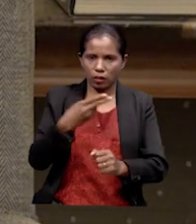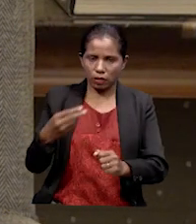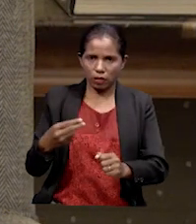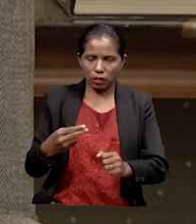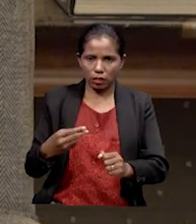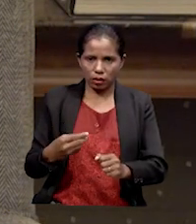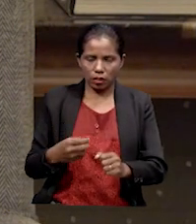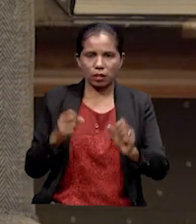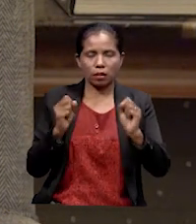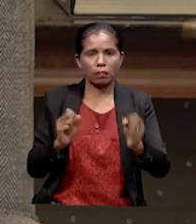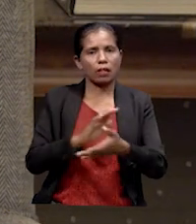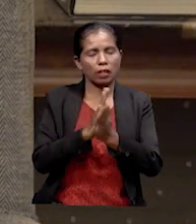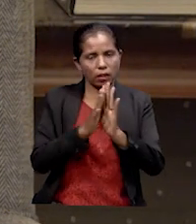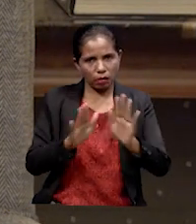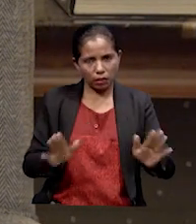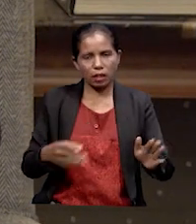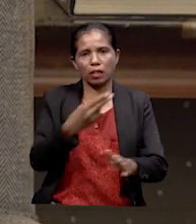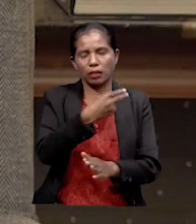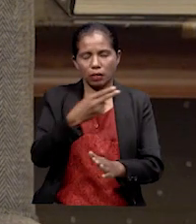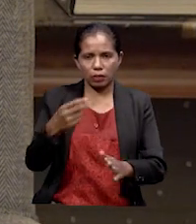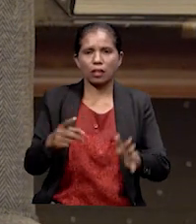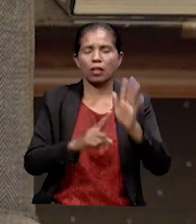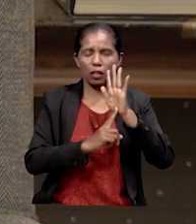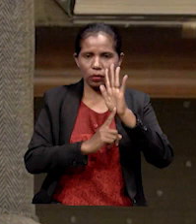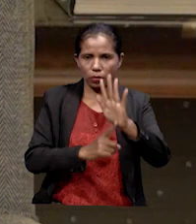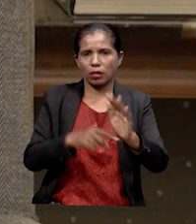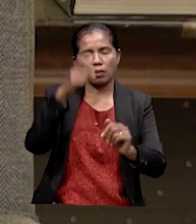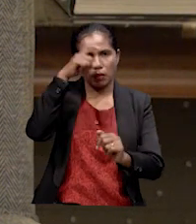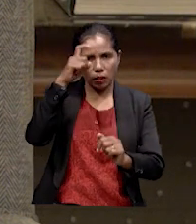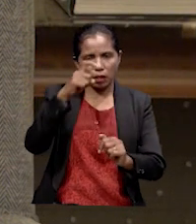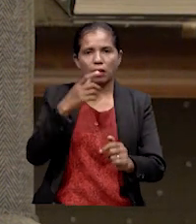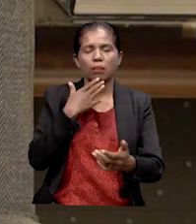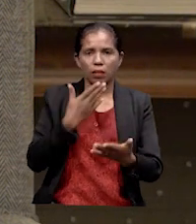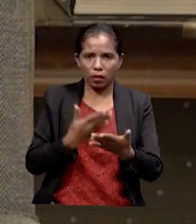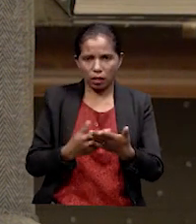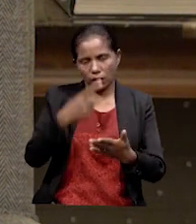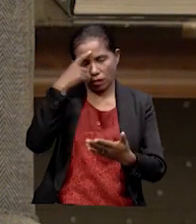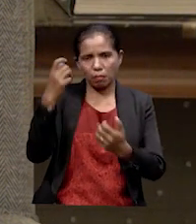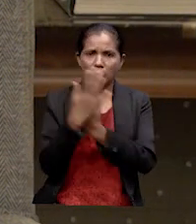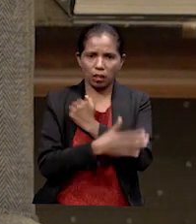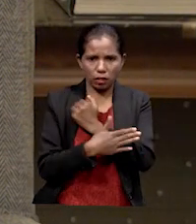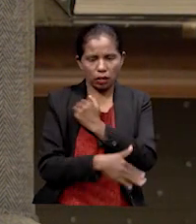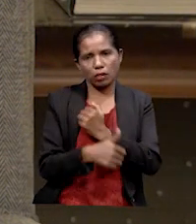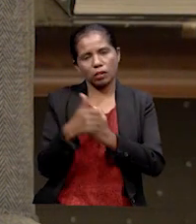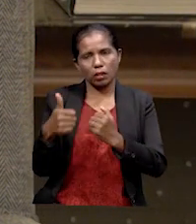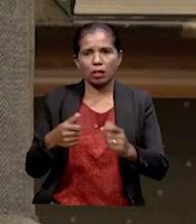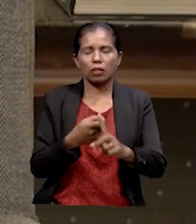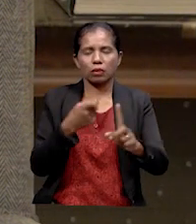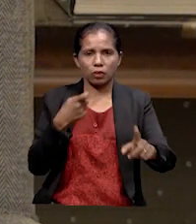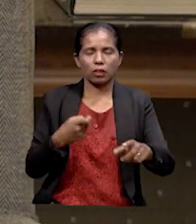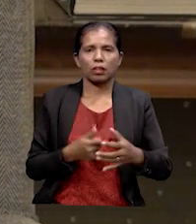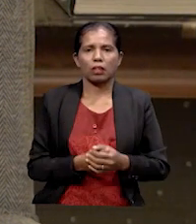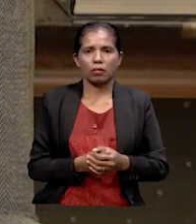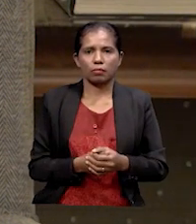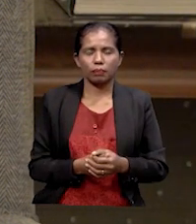malo, indonésio a tudo, nia matéria, nia visão, tamba rai balum, a situação que